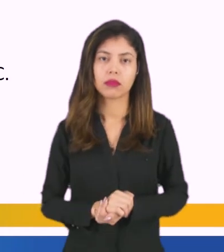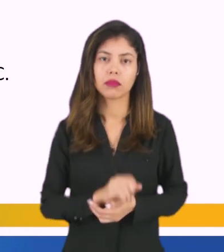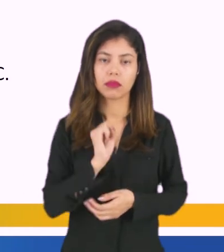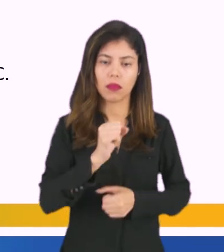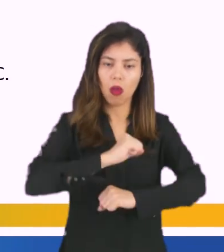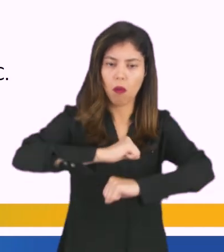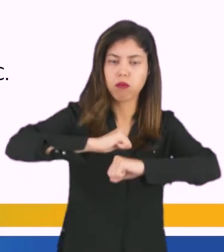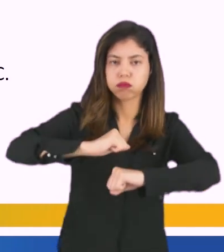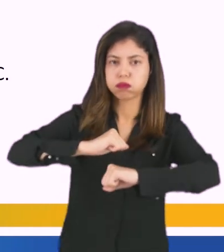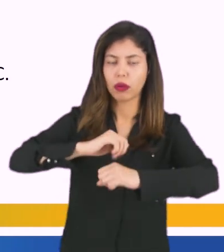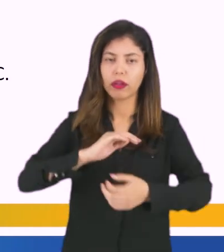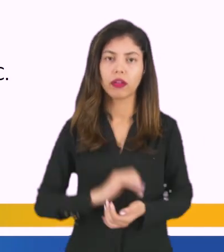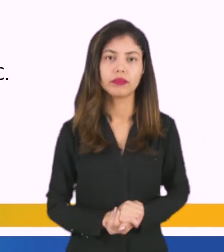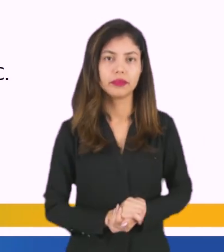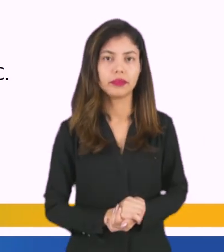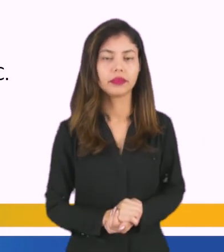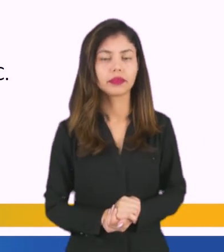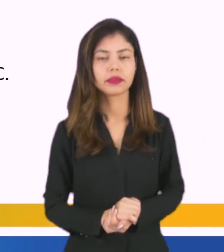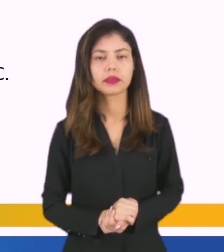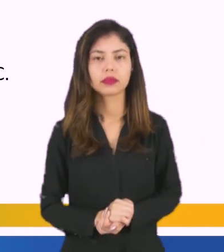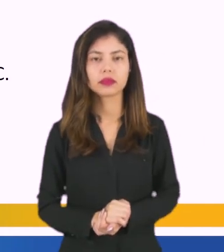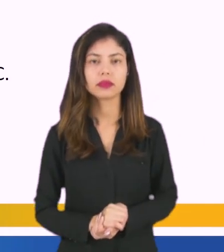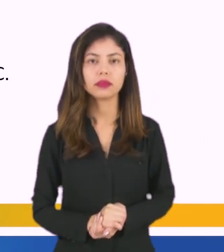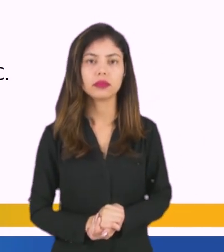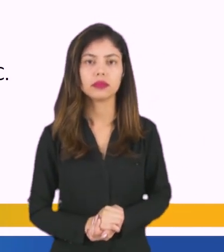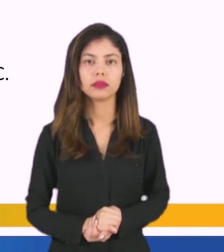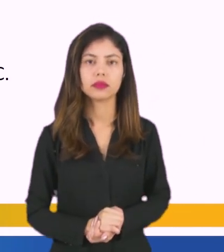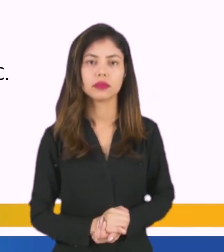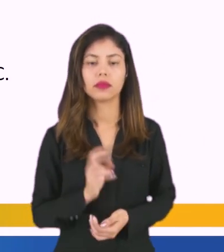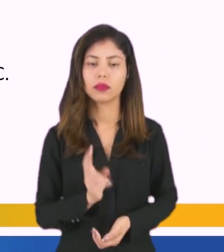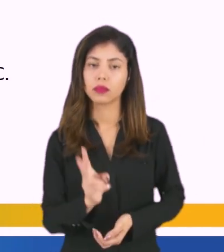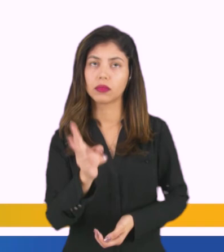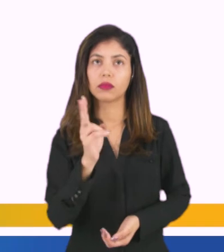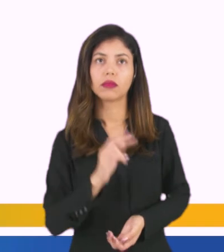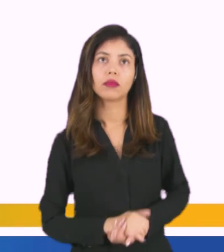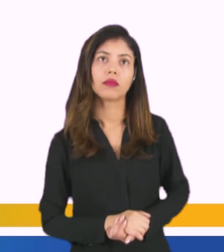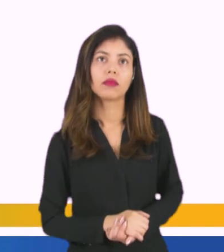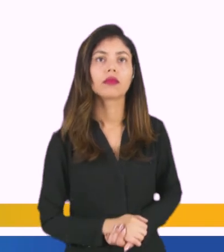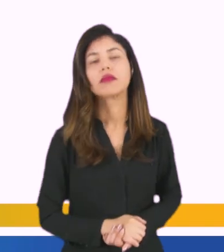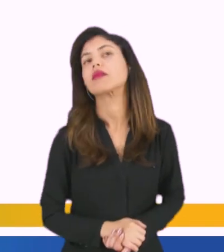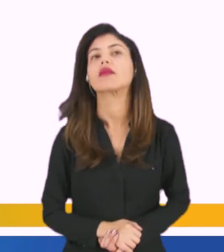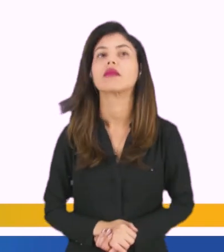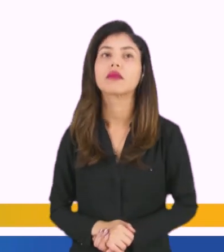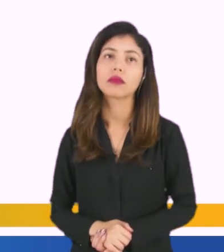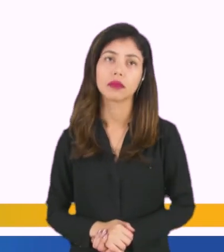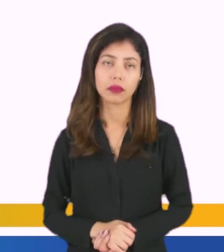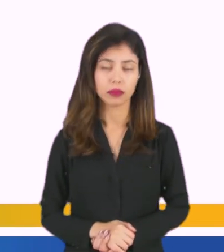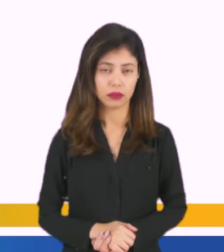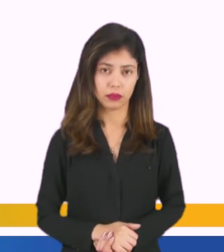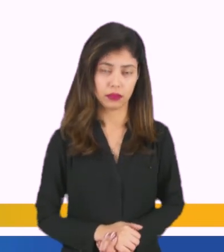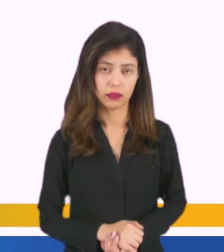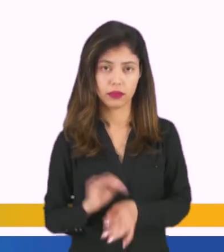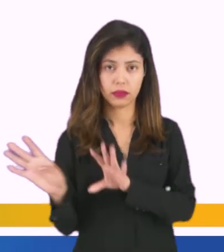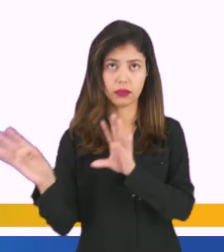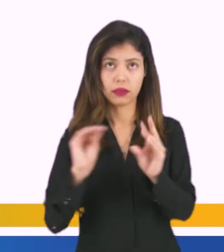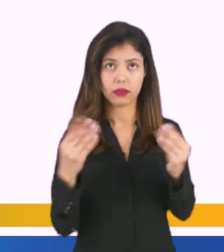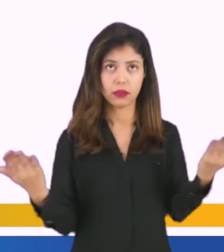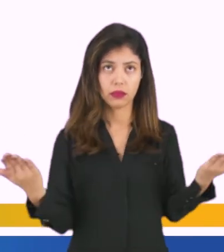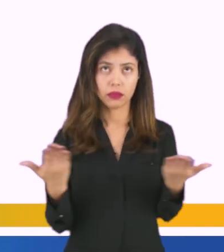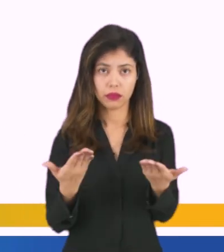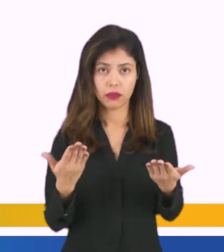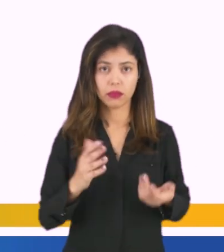está obesa, né, subnutrida, e assim por diante. E aí, eu trago para vocês